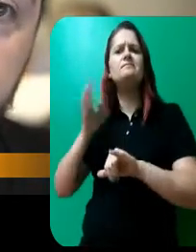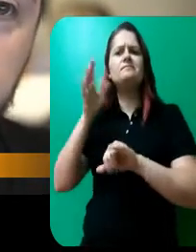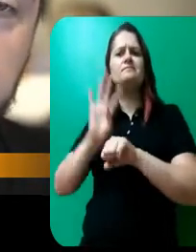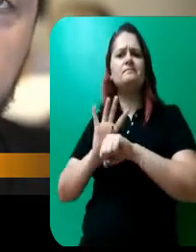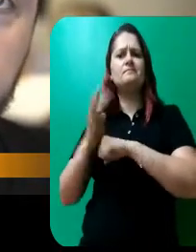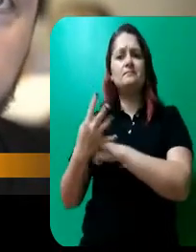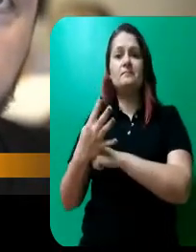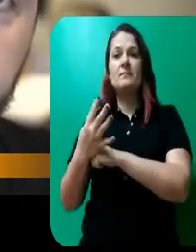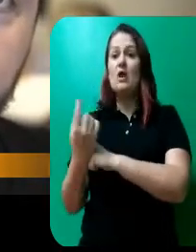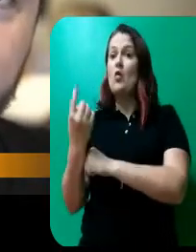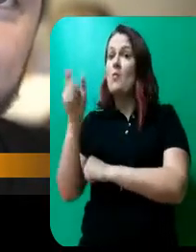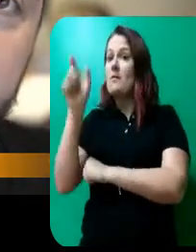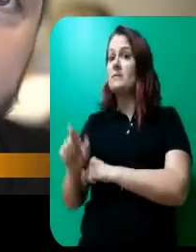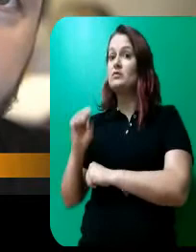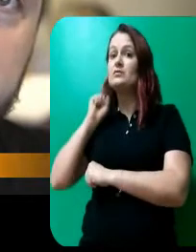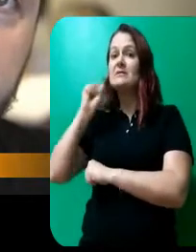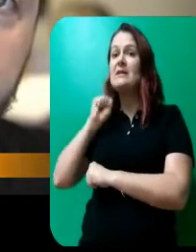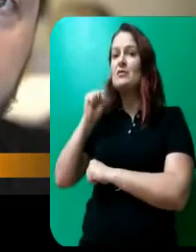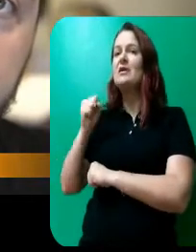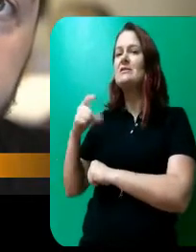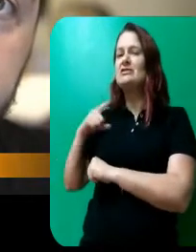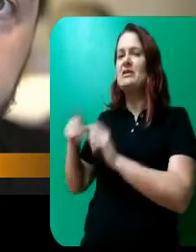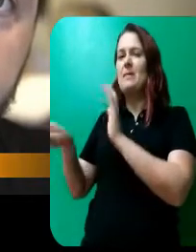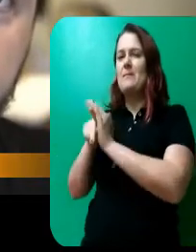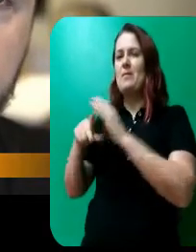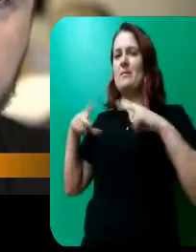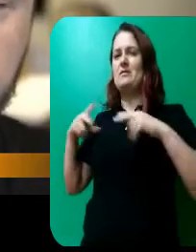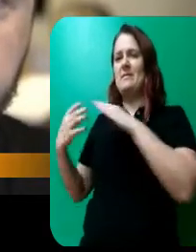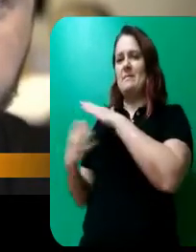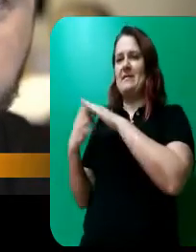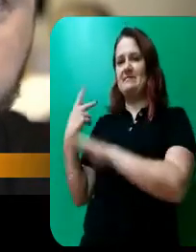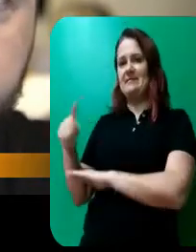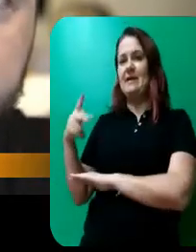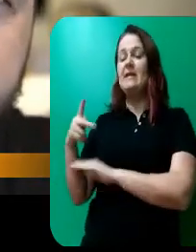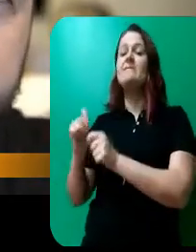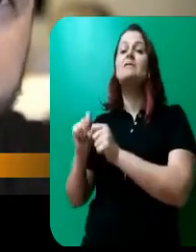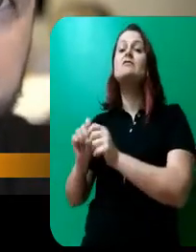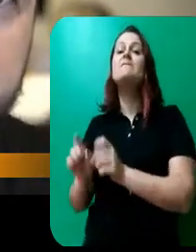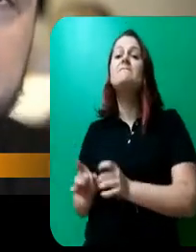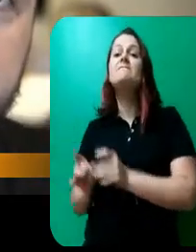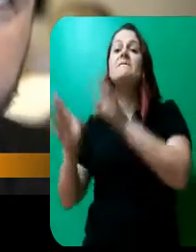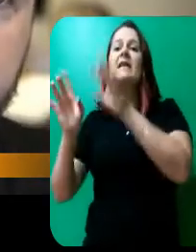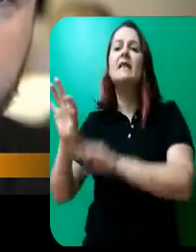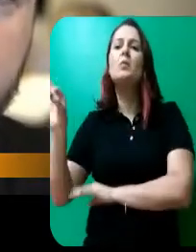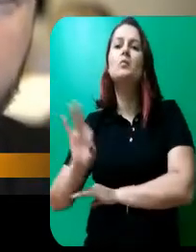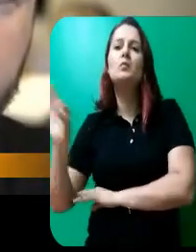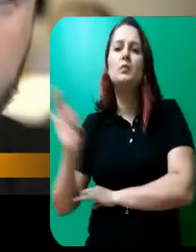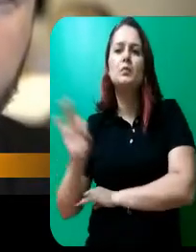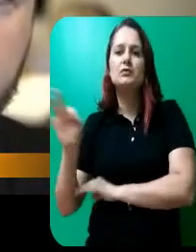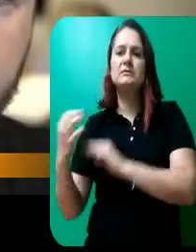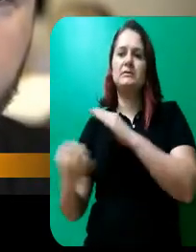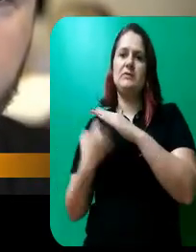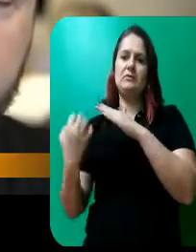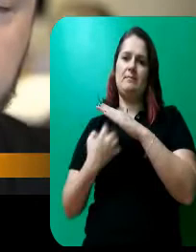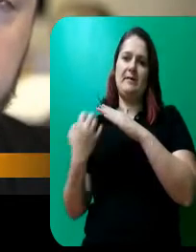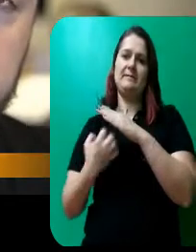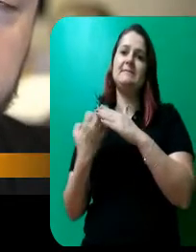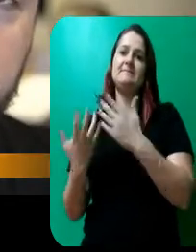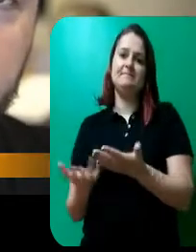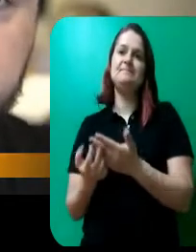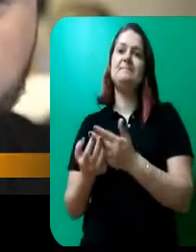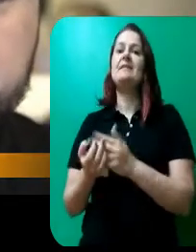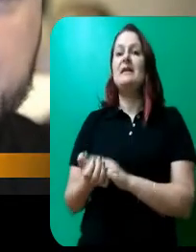tinha para pegar o dinheiro, porque ele sabia que o mercado ia cair. Então, só para trazer para vocês que